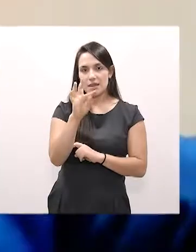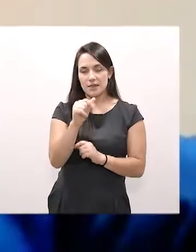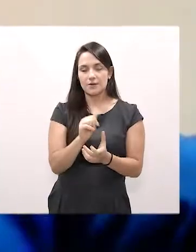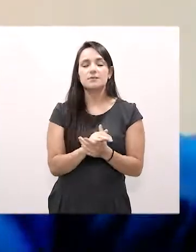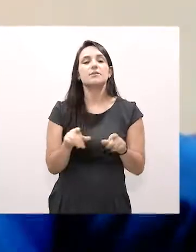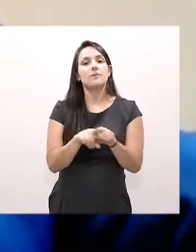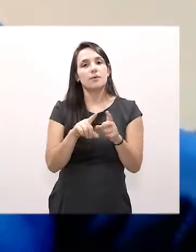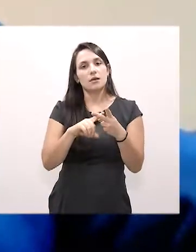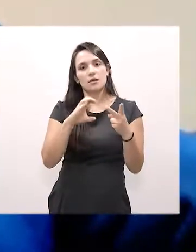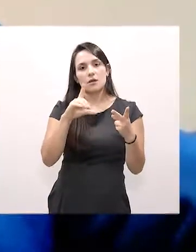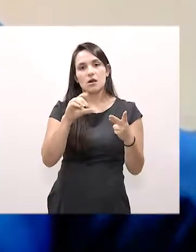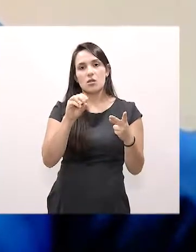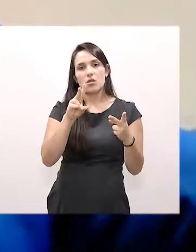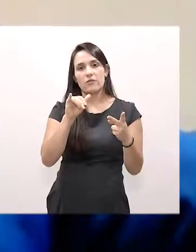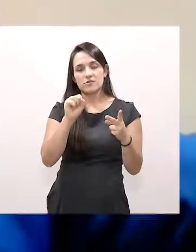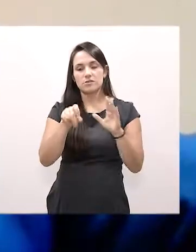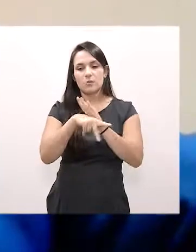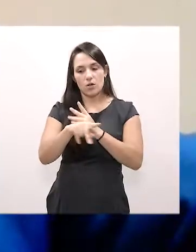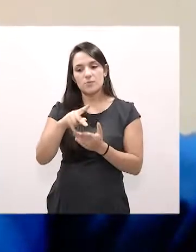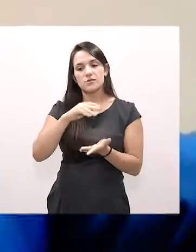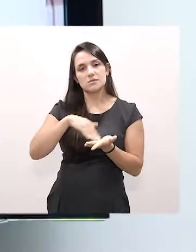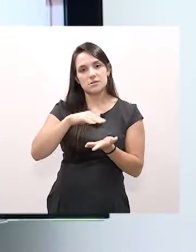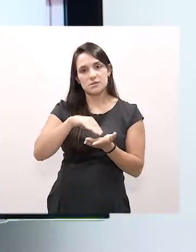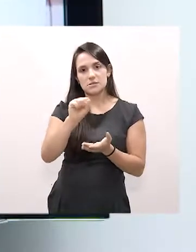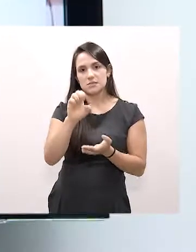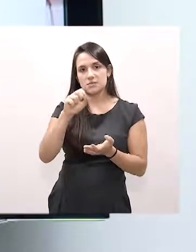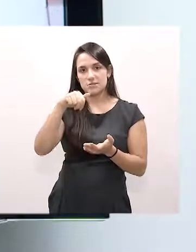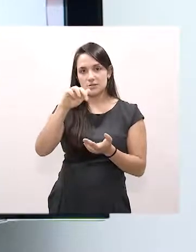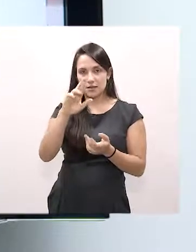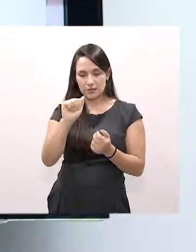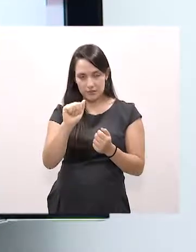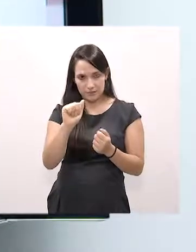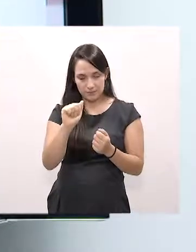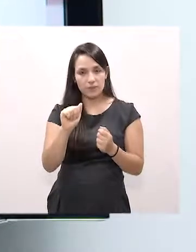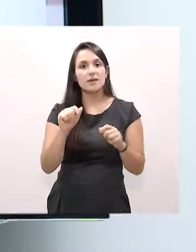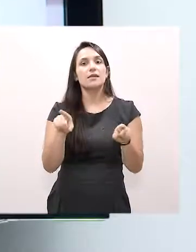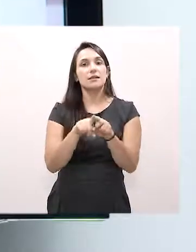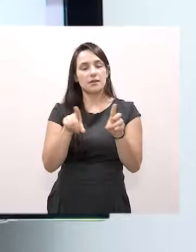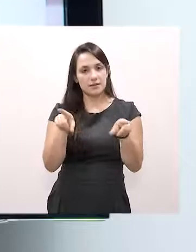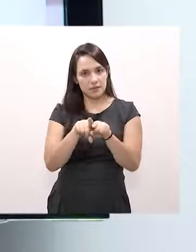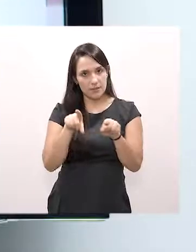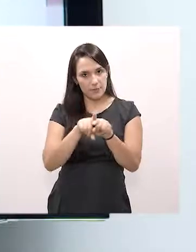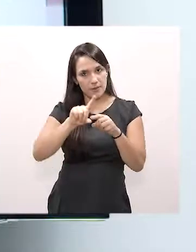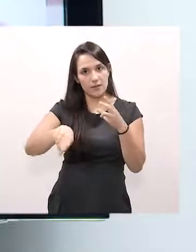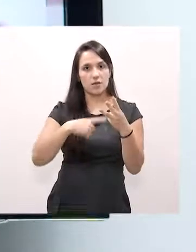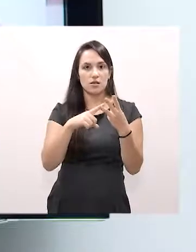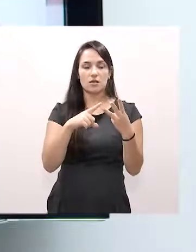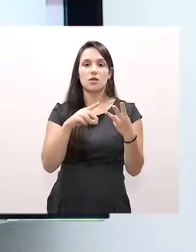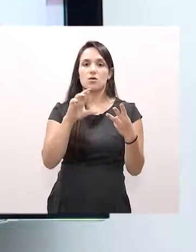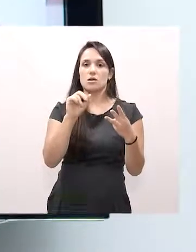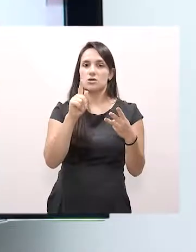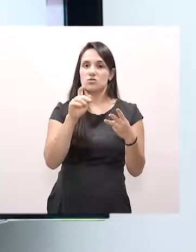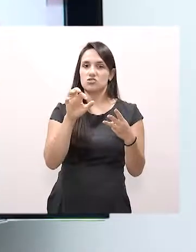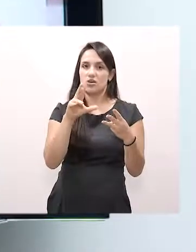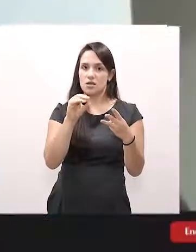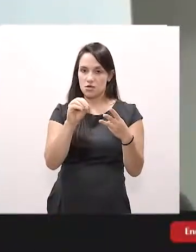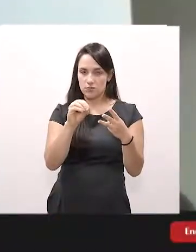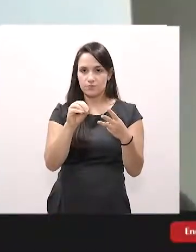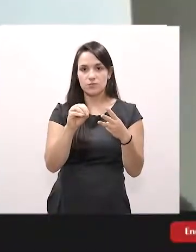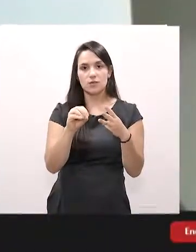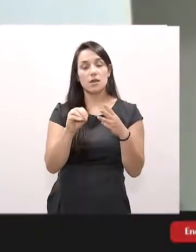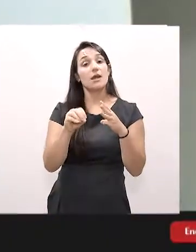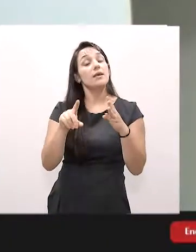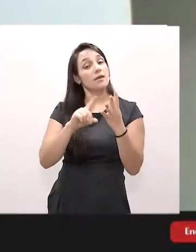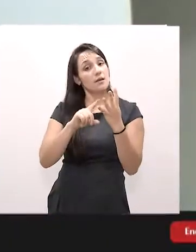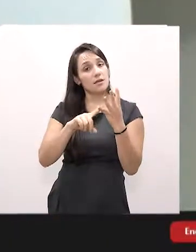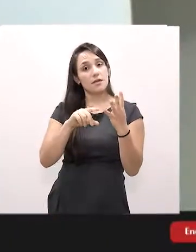Semagro, Clóvis Tolentino Júnior, do Senar, Eloy Panachuk, do Conselho Regional de Engenharia e Agronomia, e